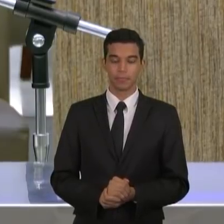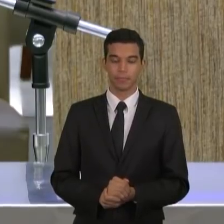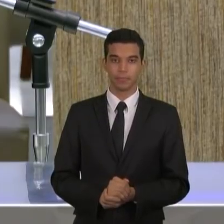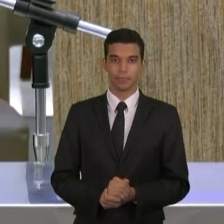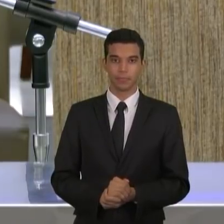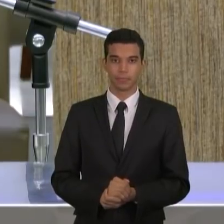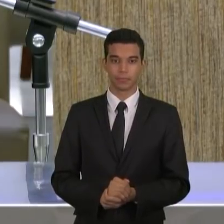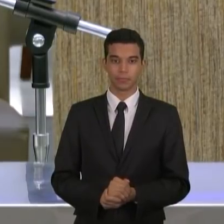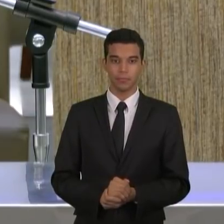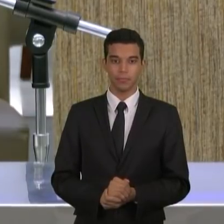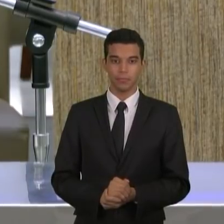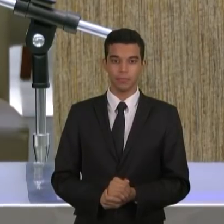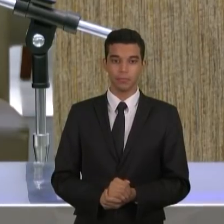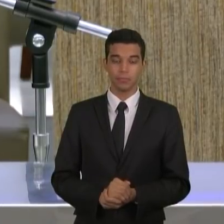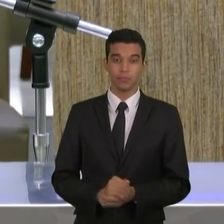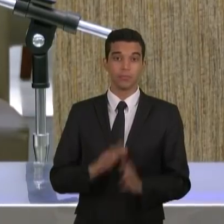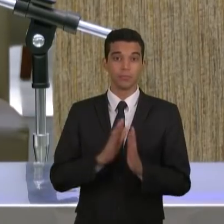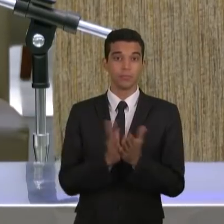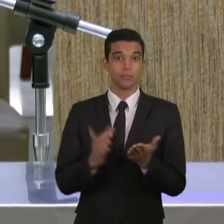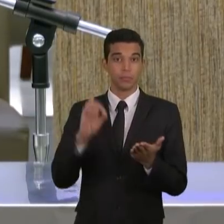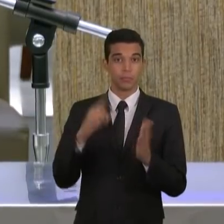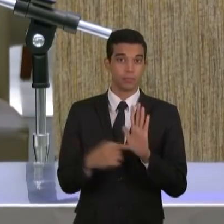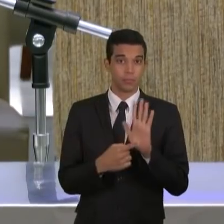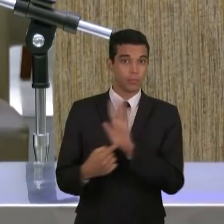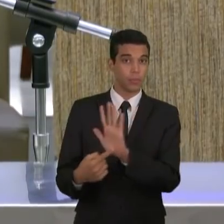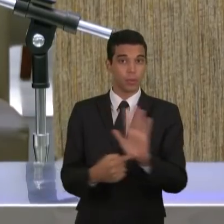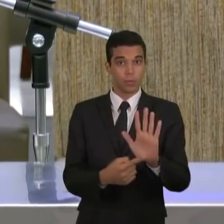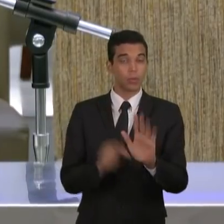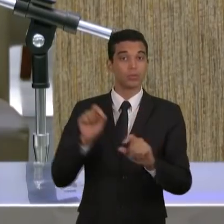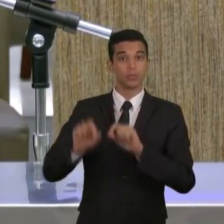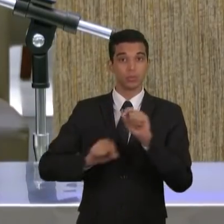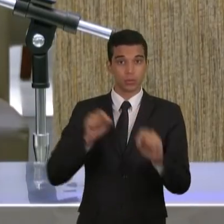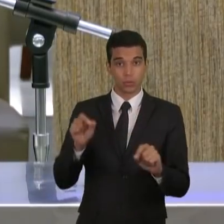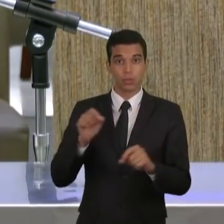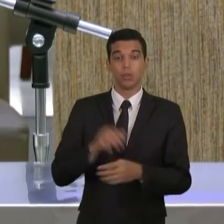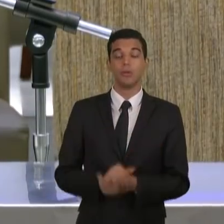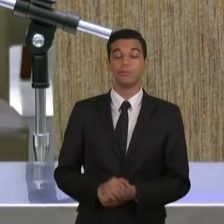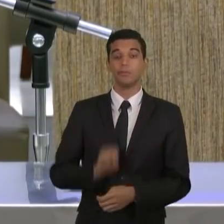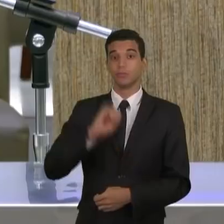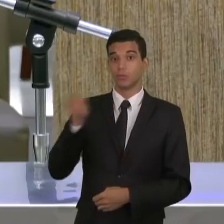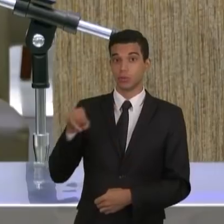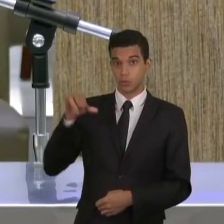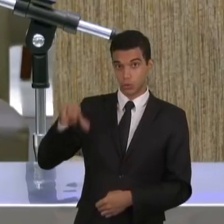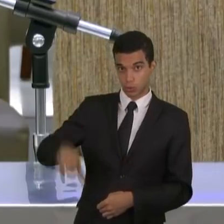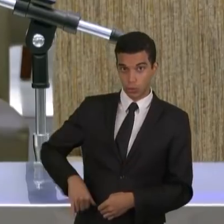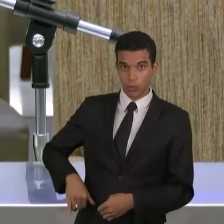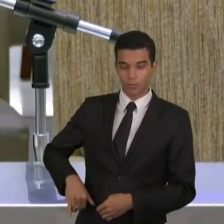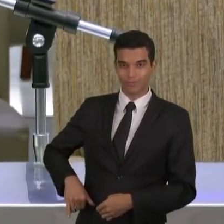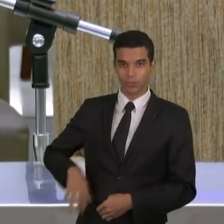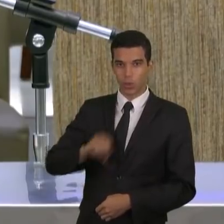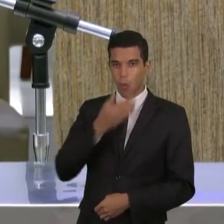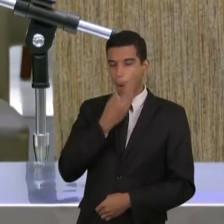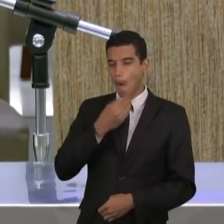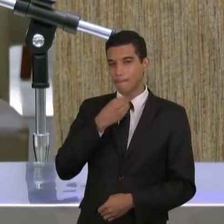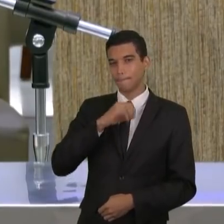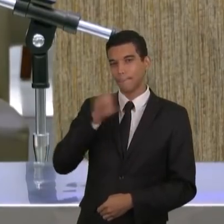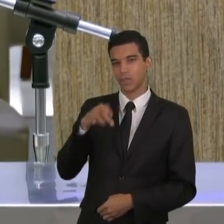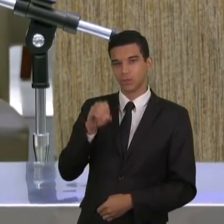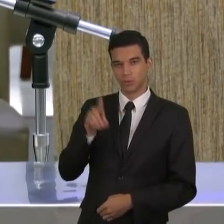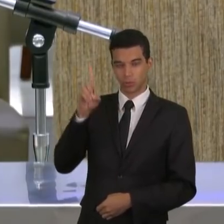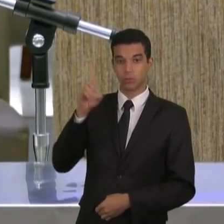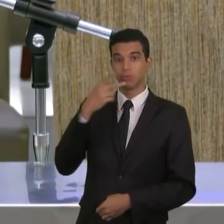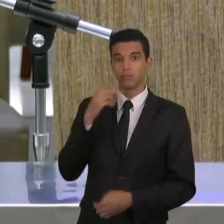presença de Deus a Bíblia diz que jovem lá no capítulo número 42 e diz olha antes eu te ouvi eu te